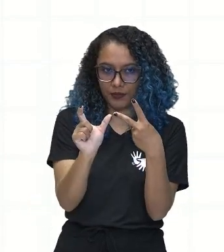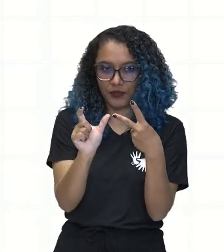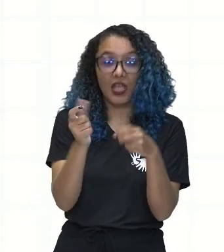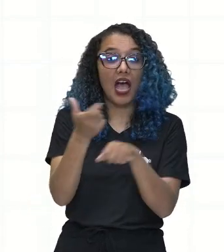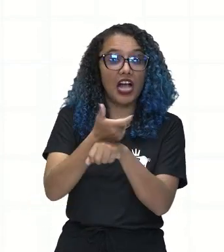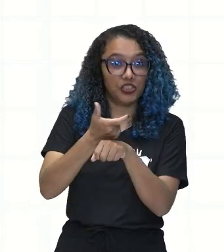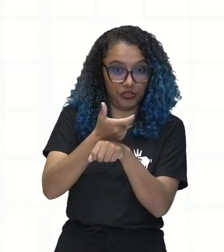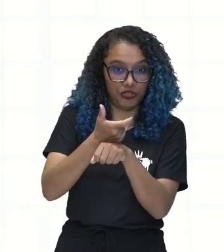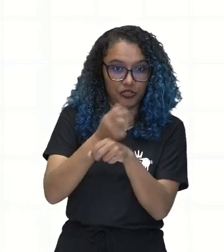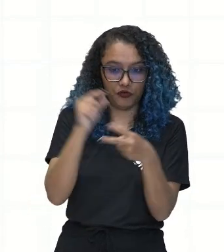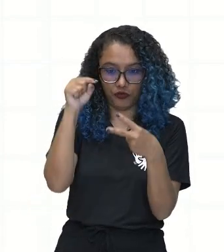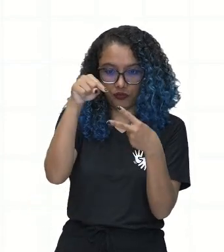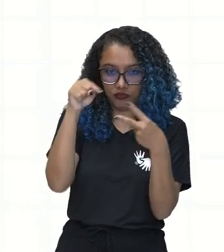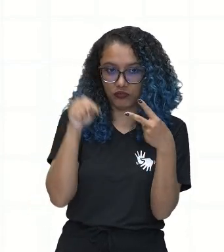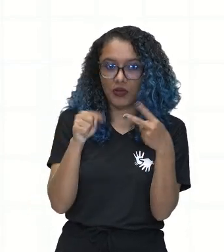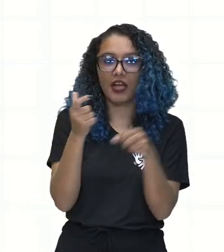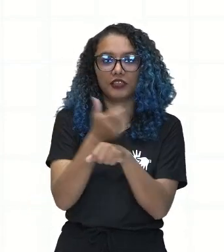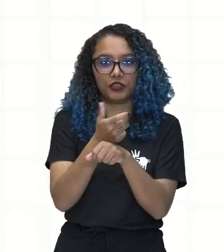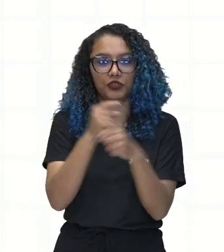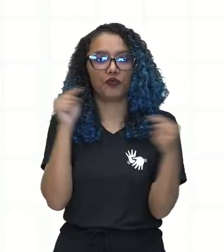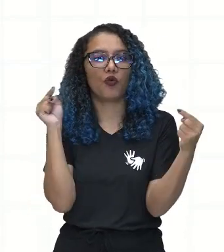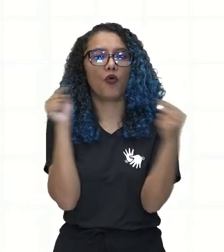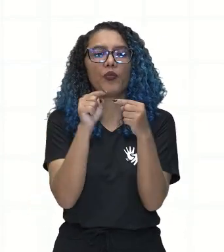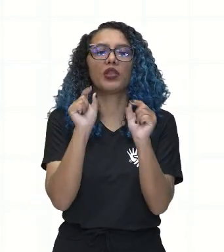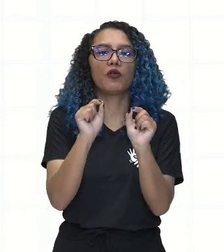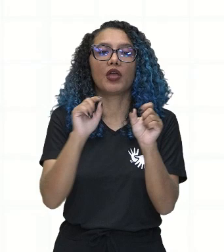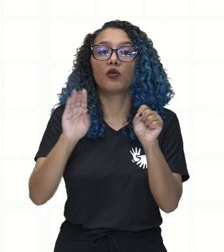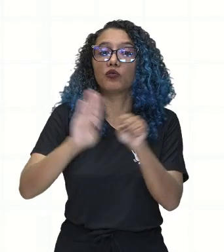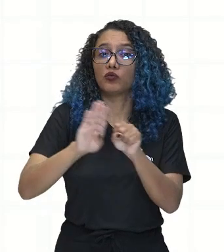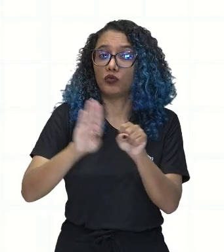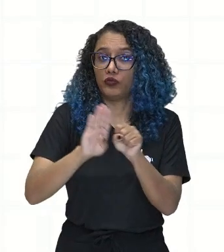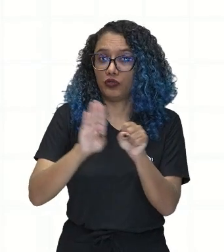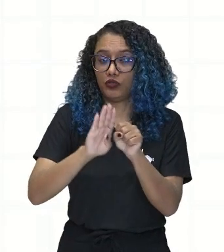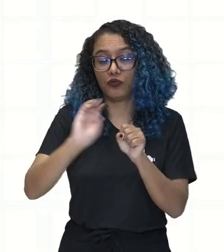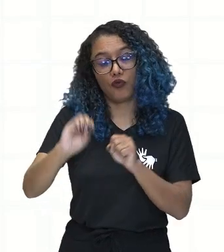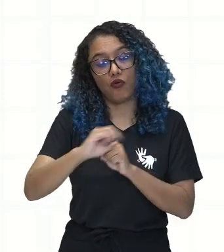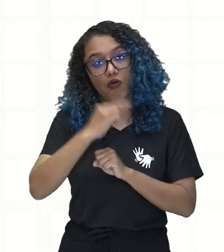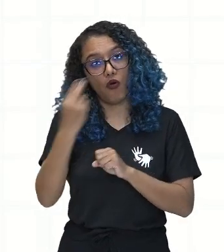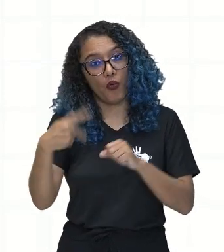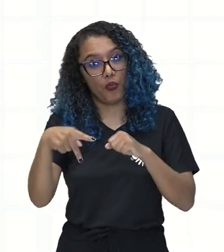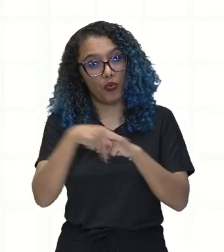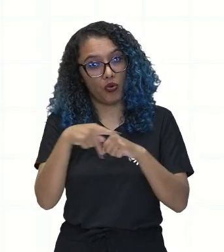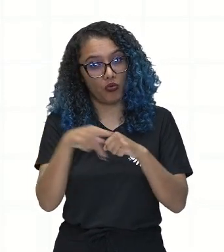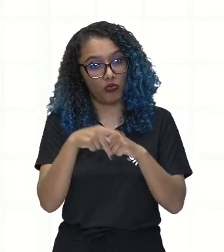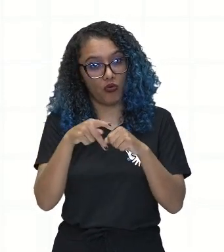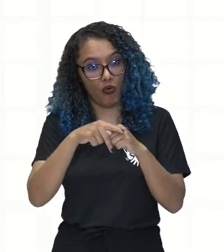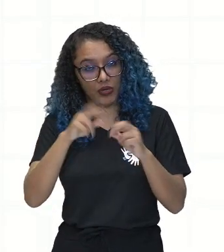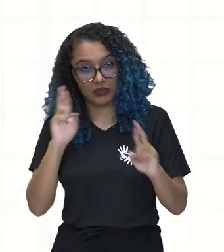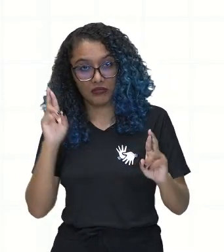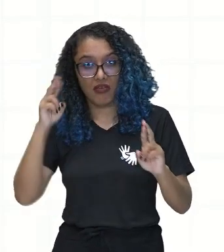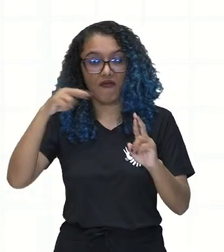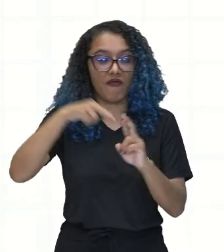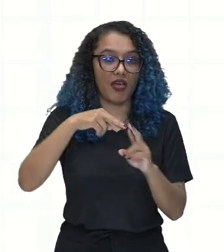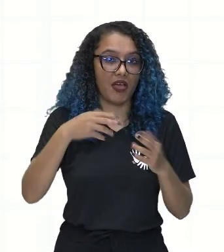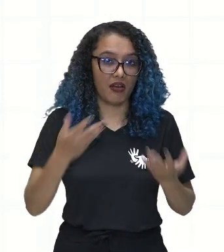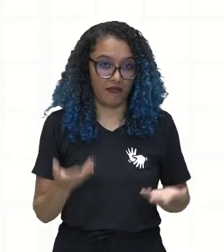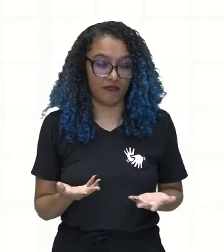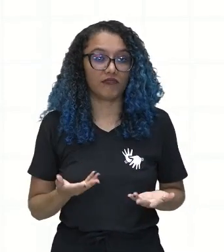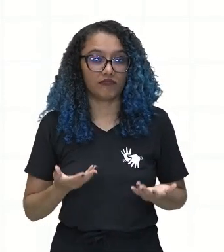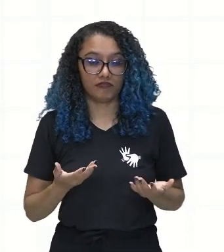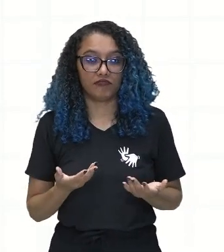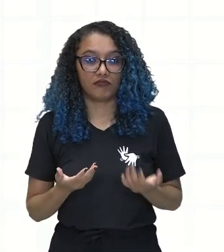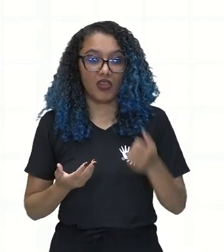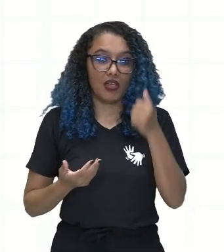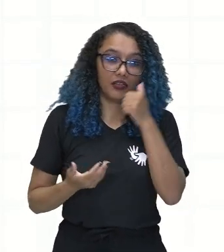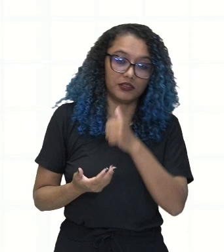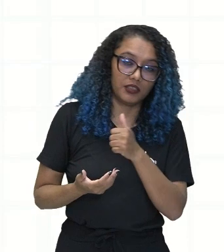obrigado concordam com o substantivo, vão concordar com o substantivo ou com o pronome a qual se referem em gênero, ou